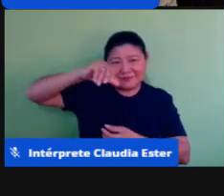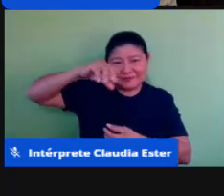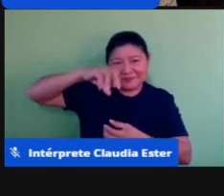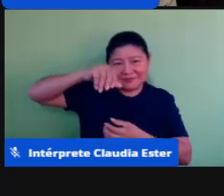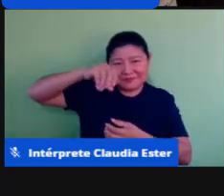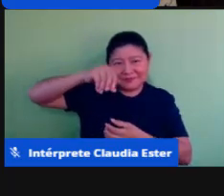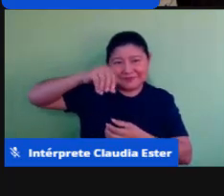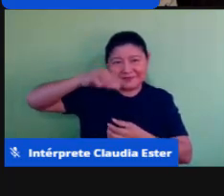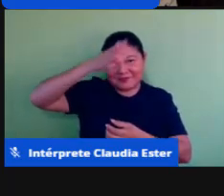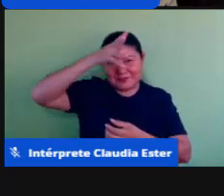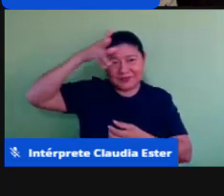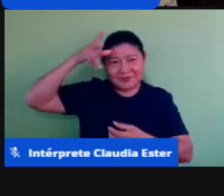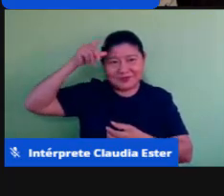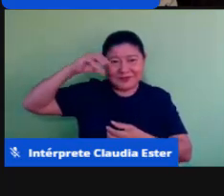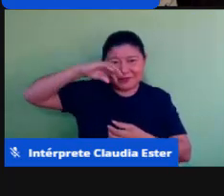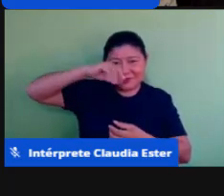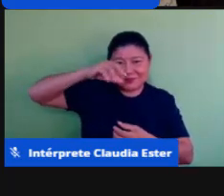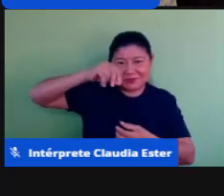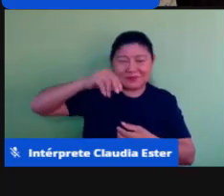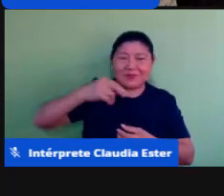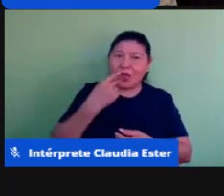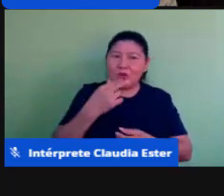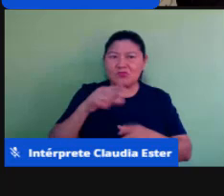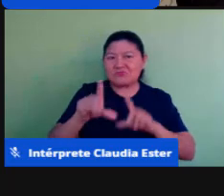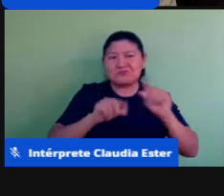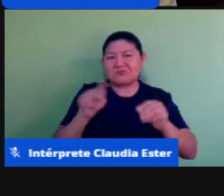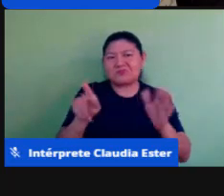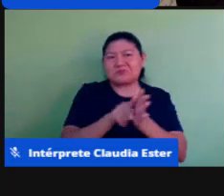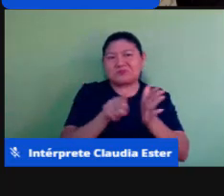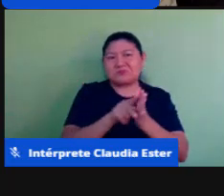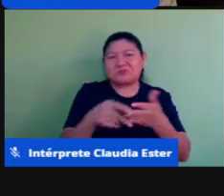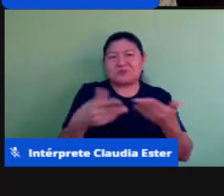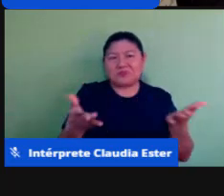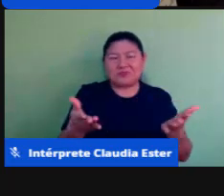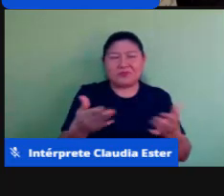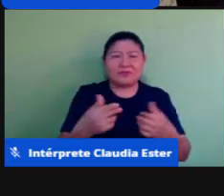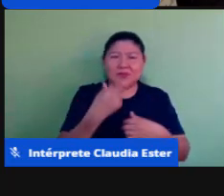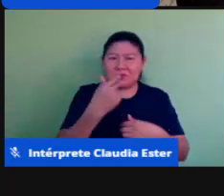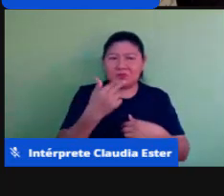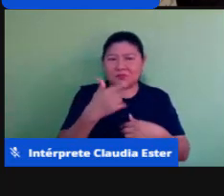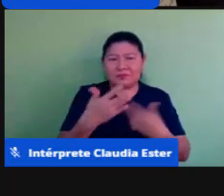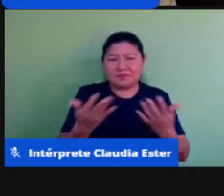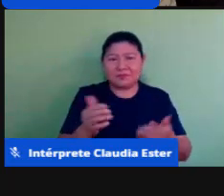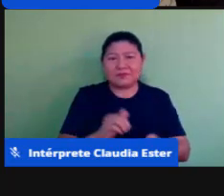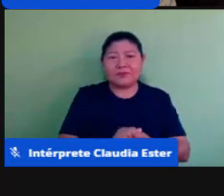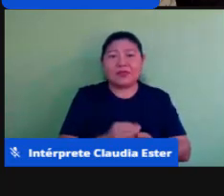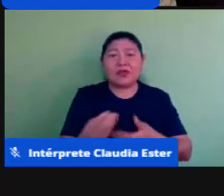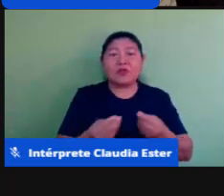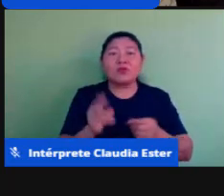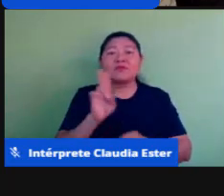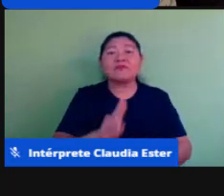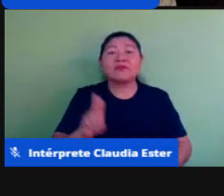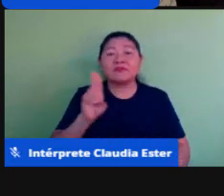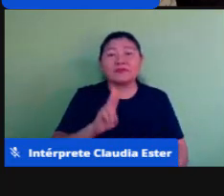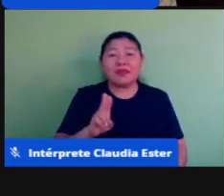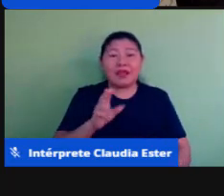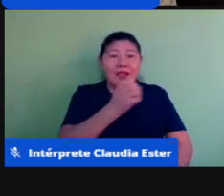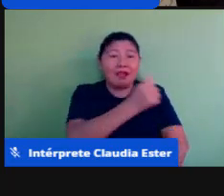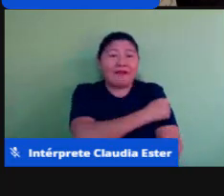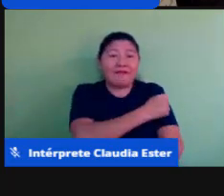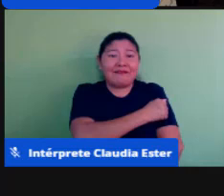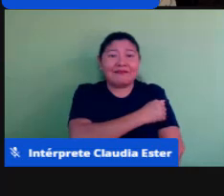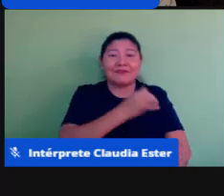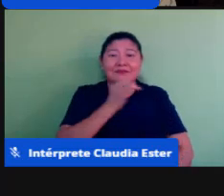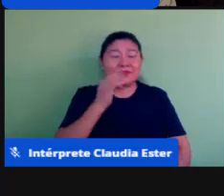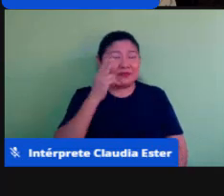Guaraná. Eu gosto de amarelo, então eu fiz amarelo e coloquei o vermelho para dar um contraste, ok? Como que funciona? Seu aluno está lá com a trilha de